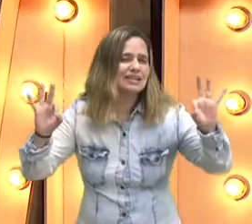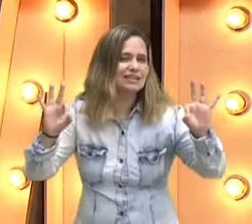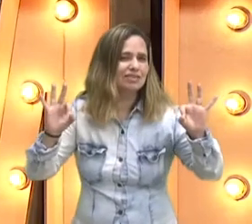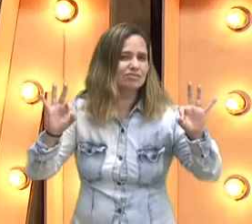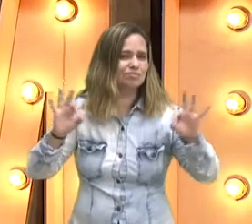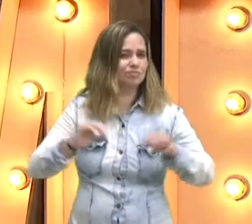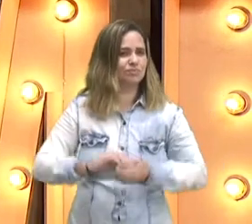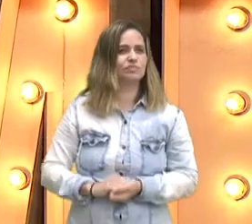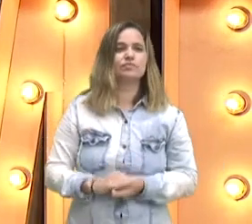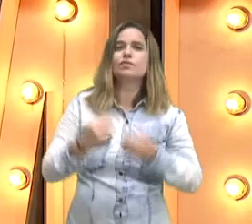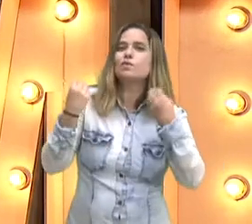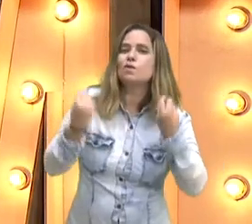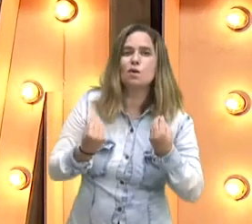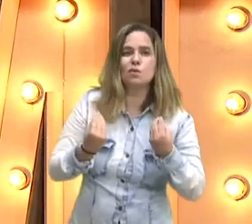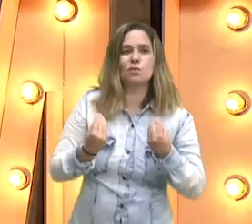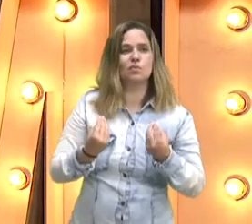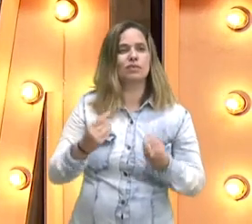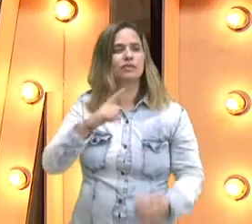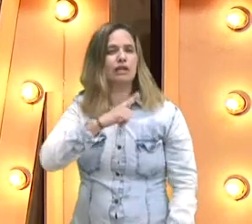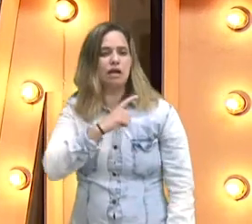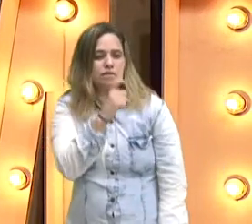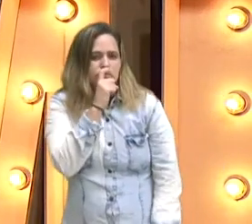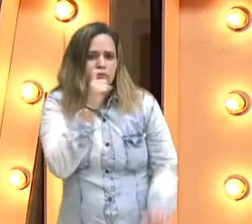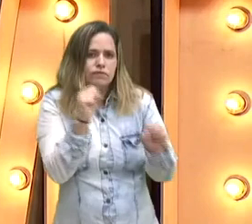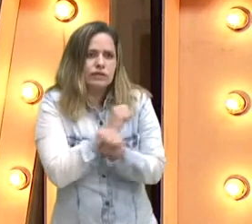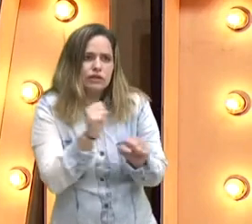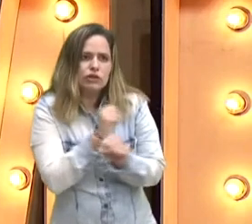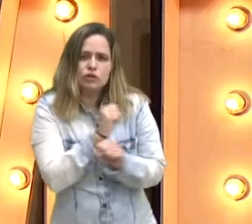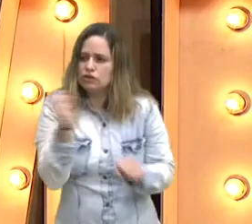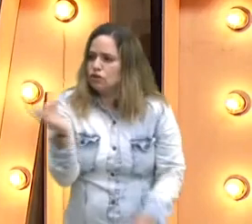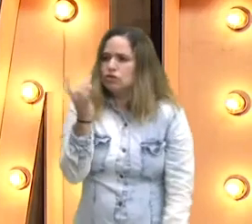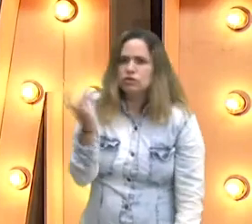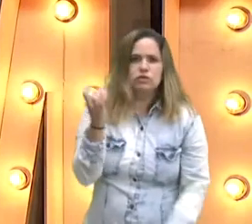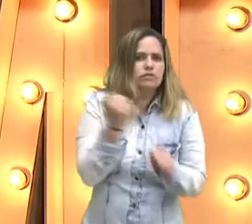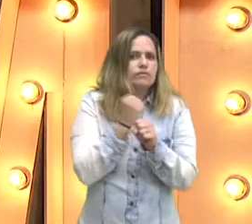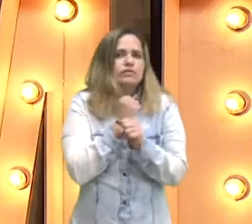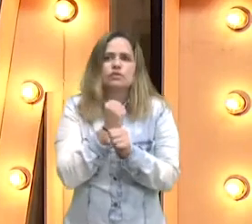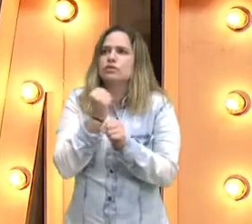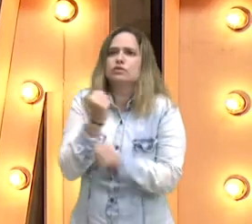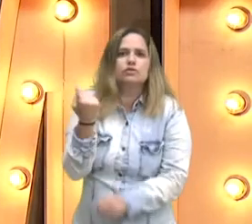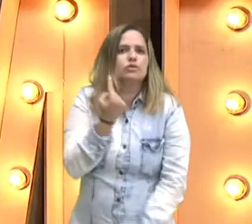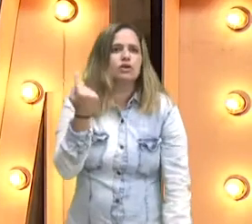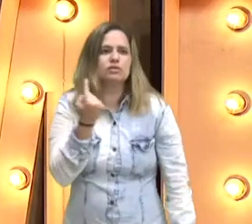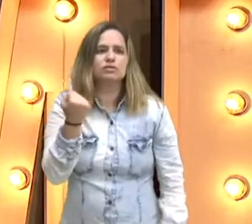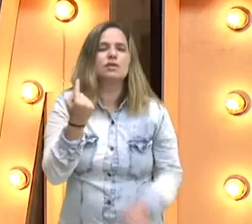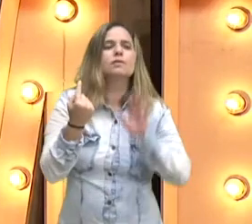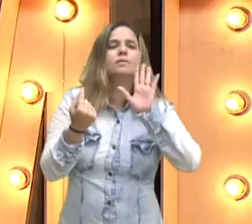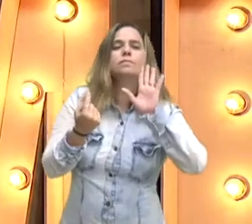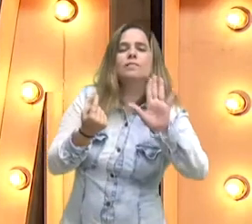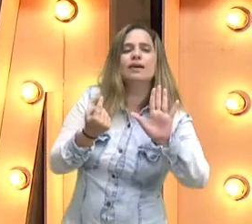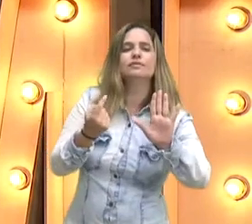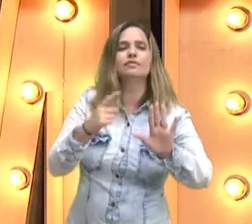Como, porém, manter-se aquecido sozinho? Um homem sozinho pode ser vencido,